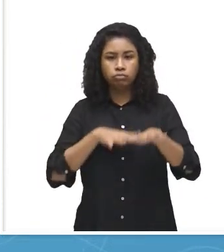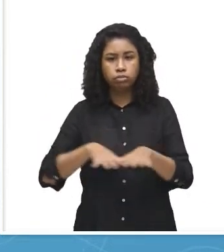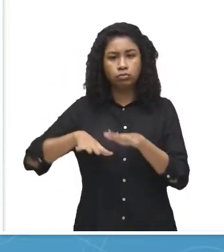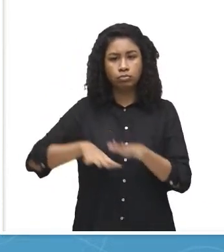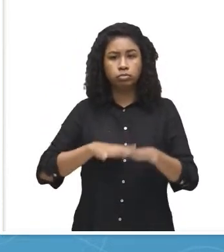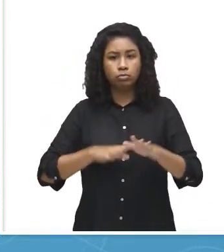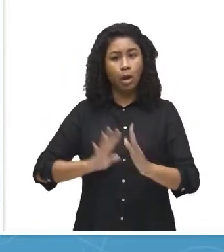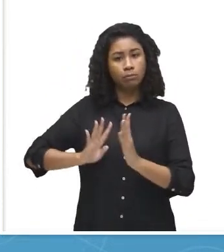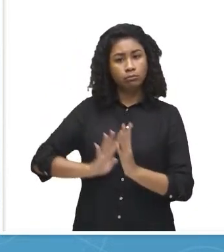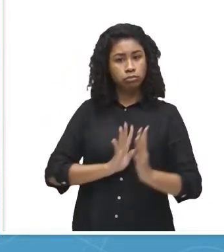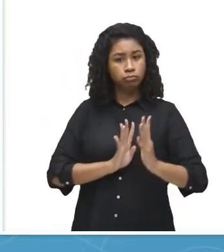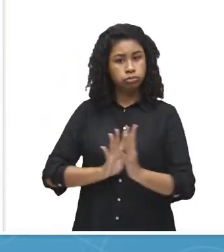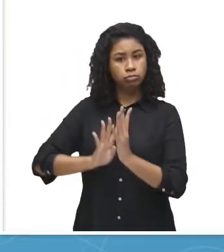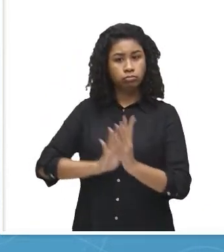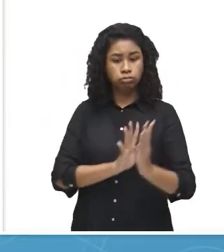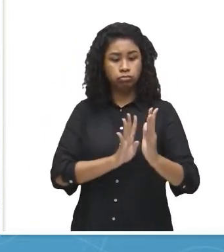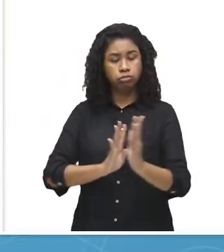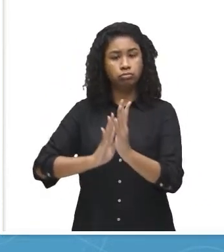exércitos,